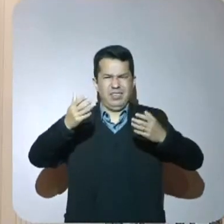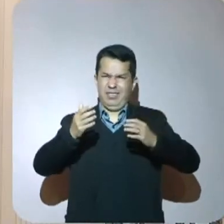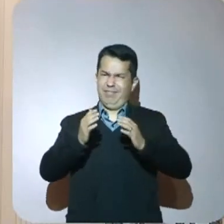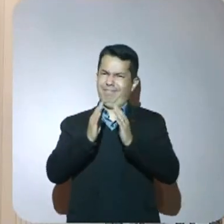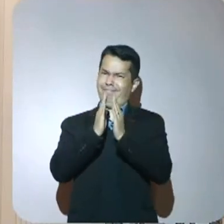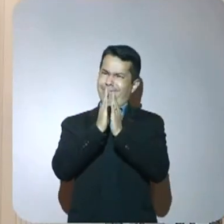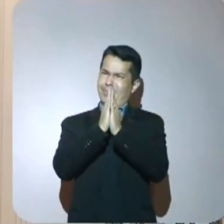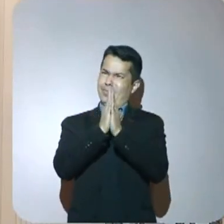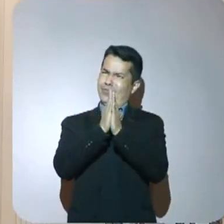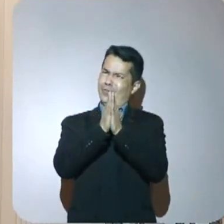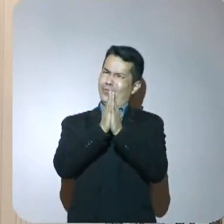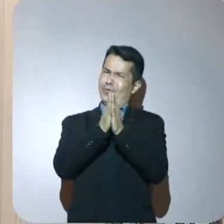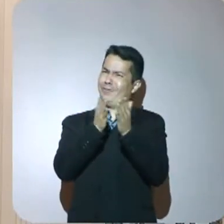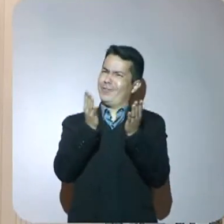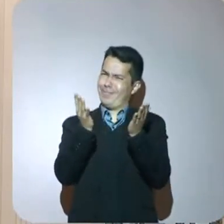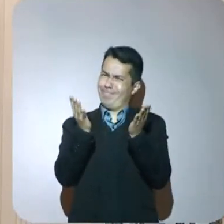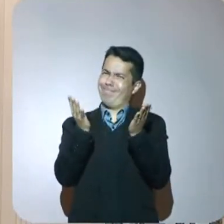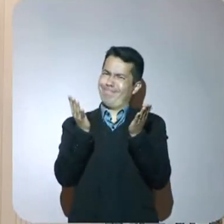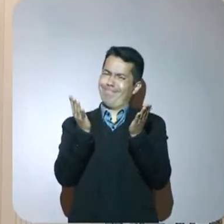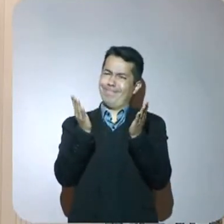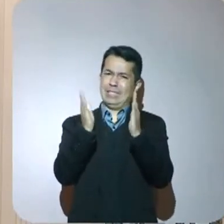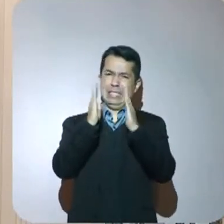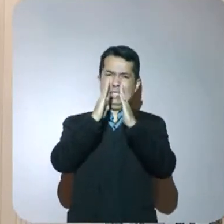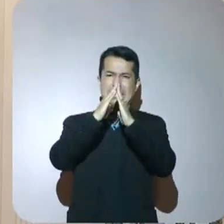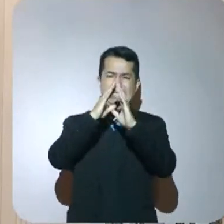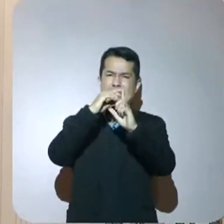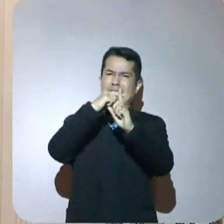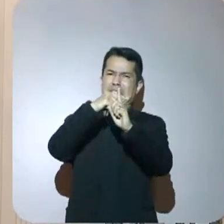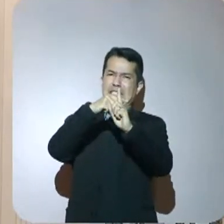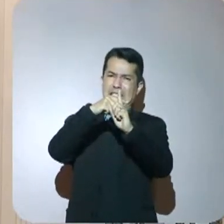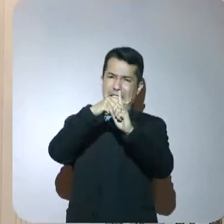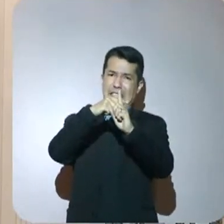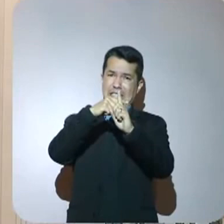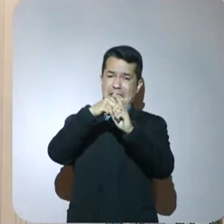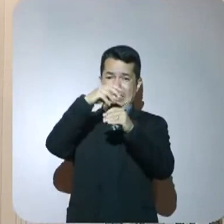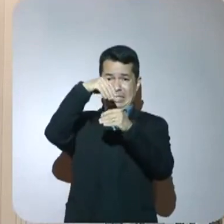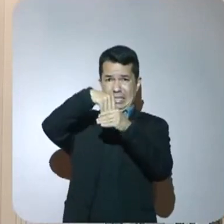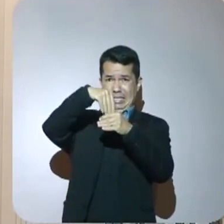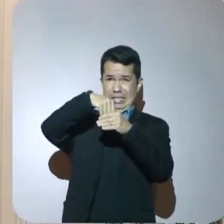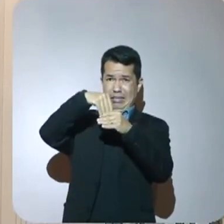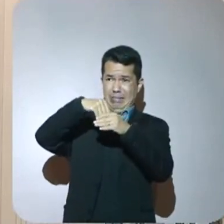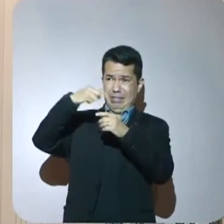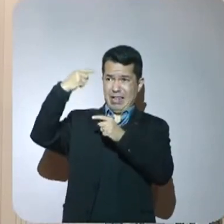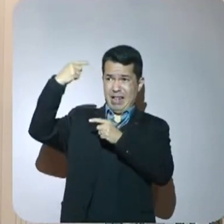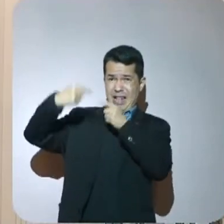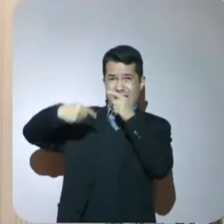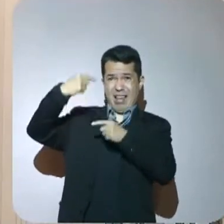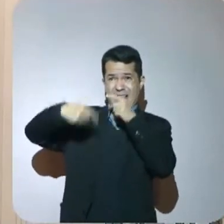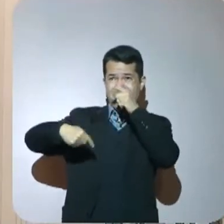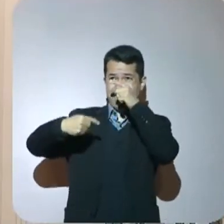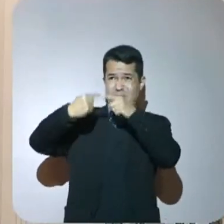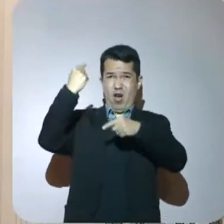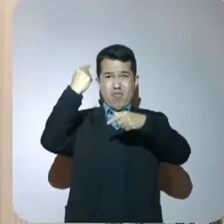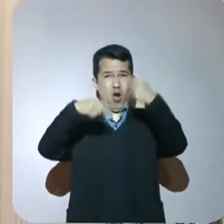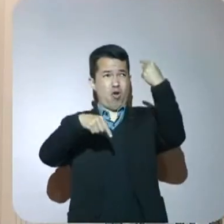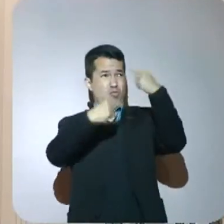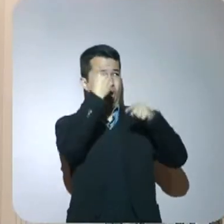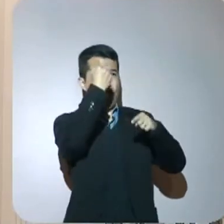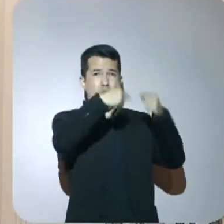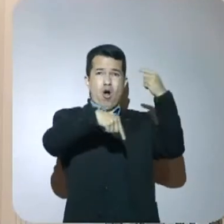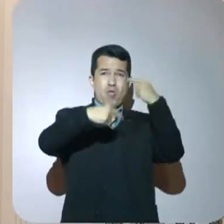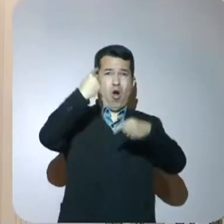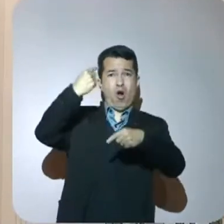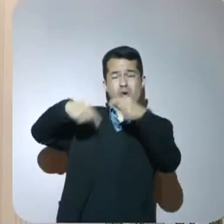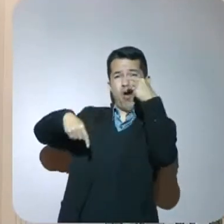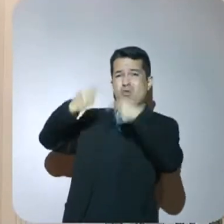a igreja que vive esse tipo de conflito, ela não consegue avançar, porque ela